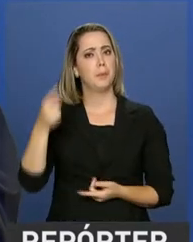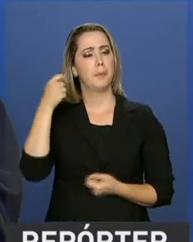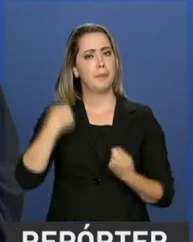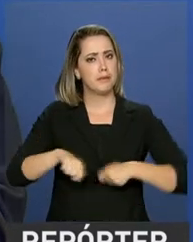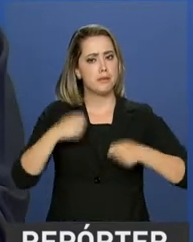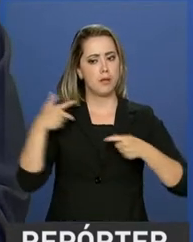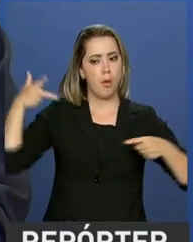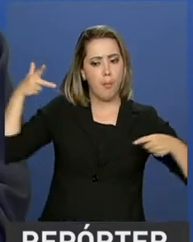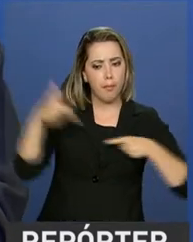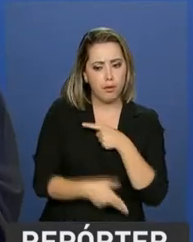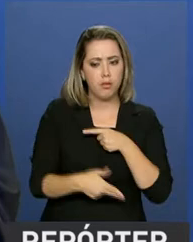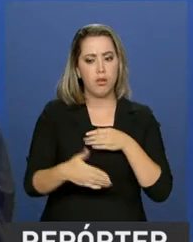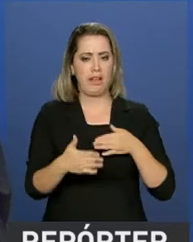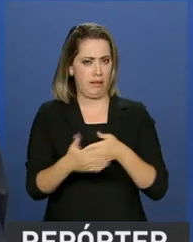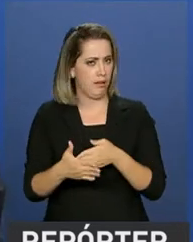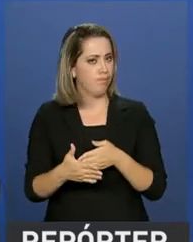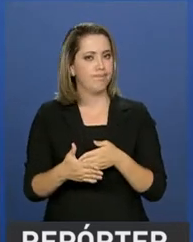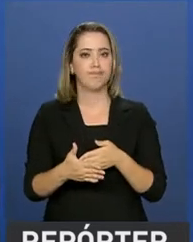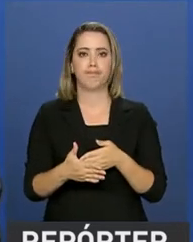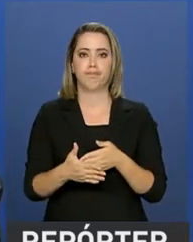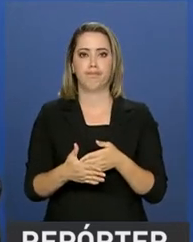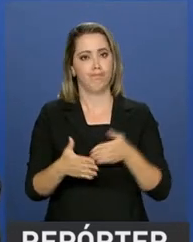eventualmente com mais